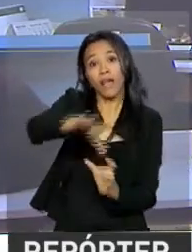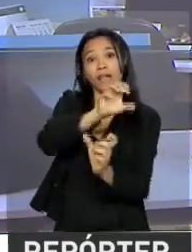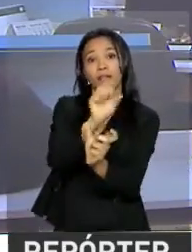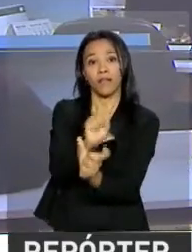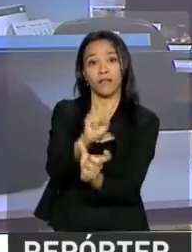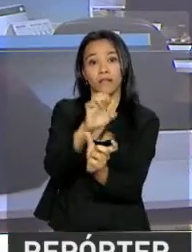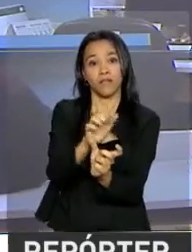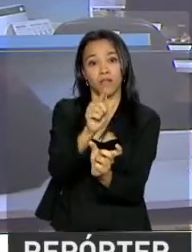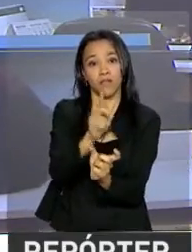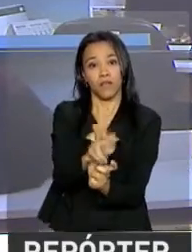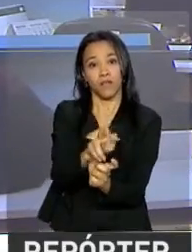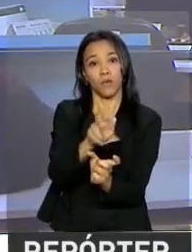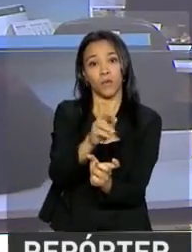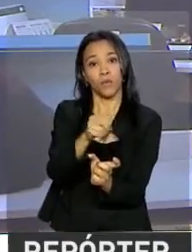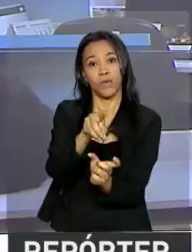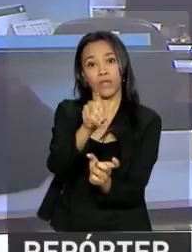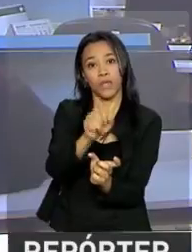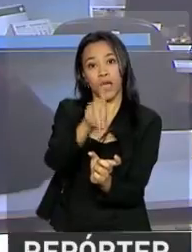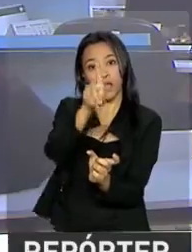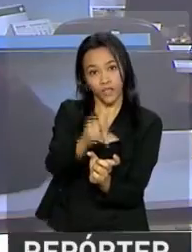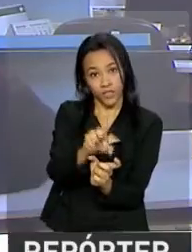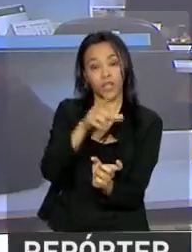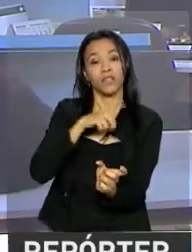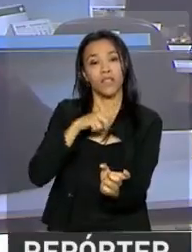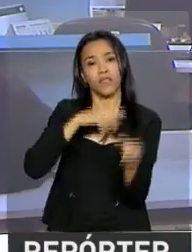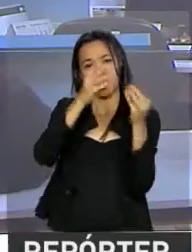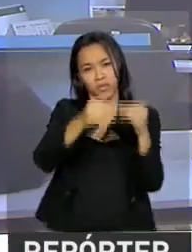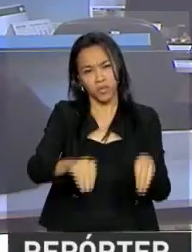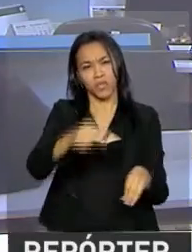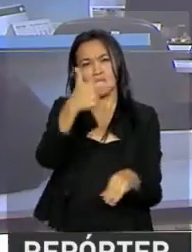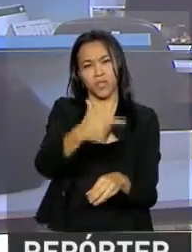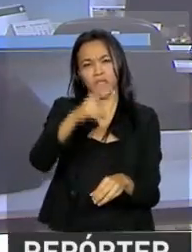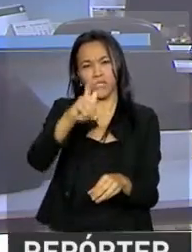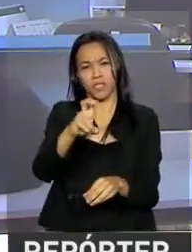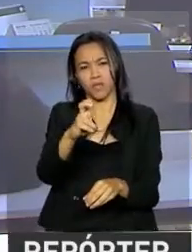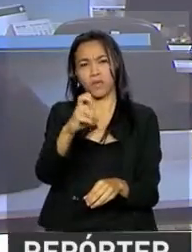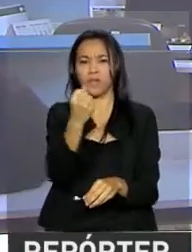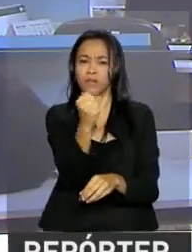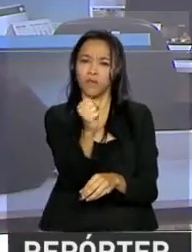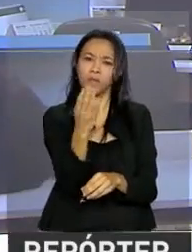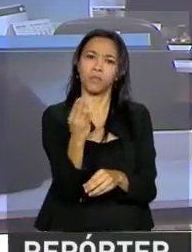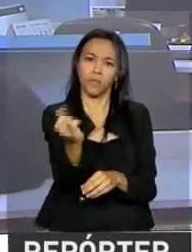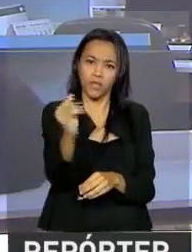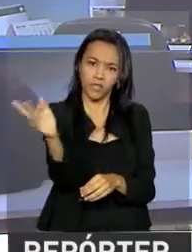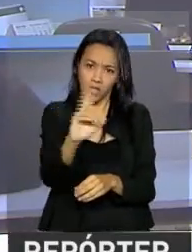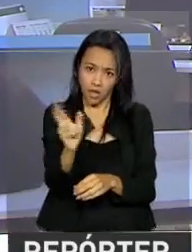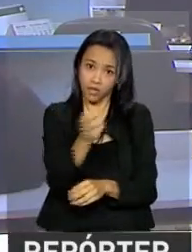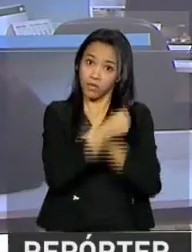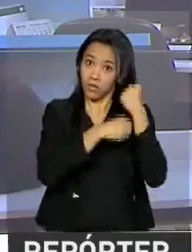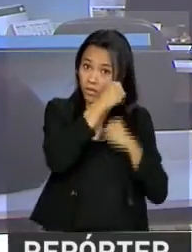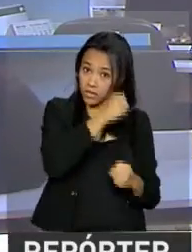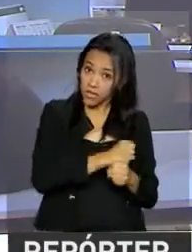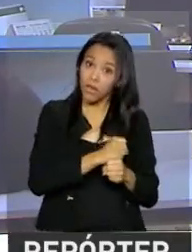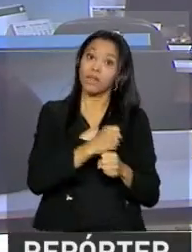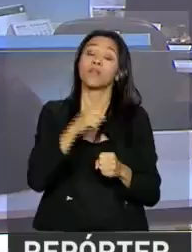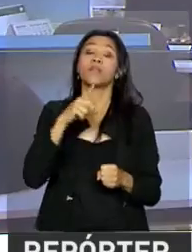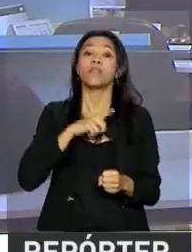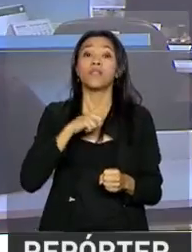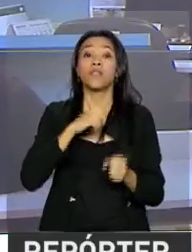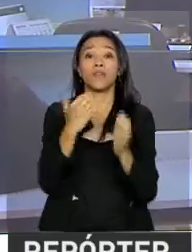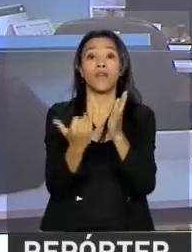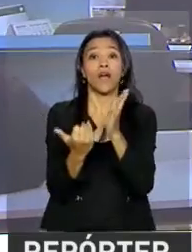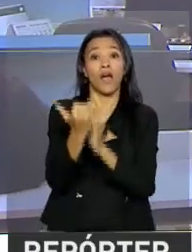mais de 258 bilhões de reais no ano passado. O resultado negativo teve alta de mais de